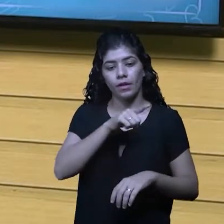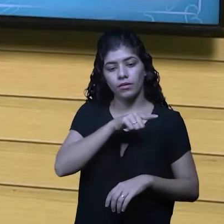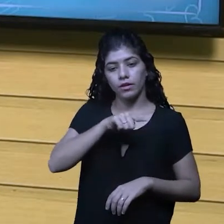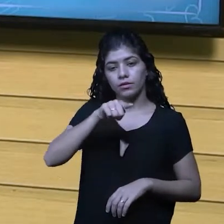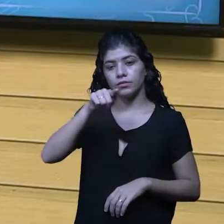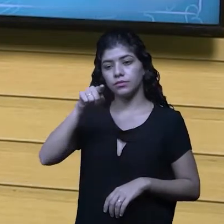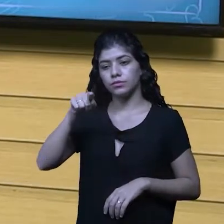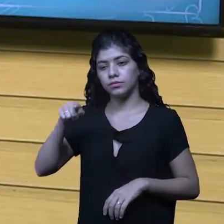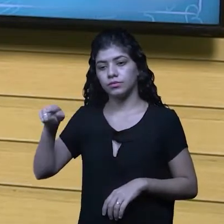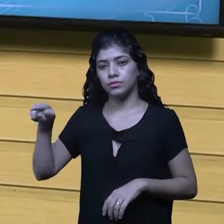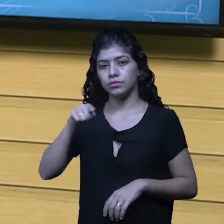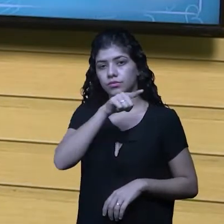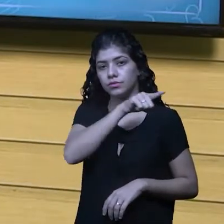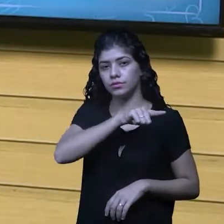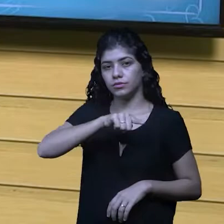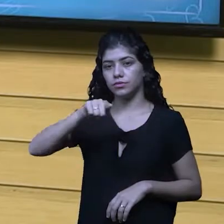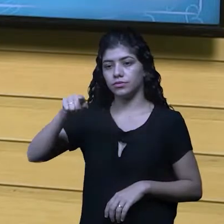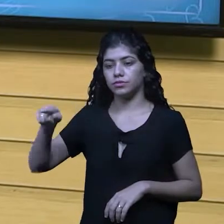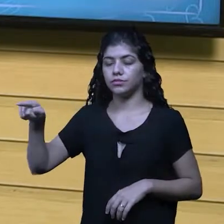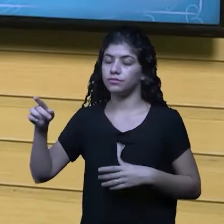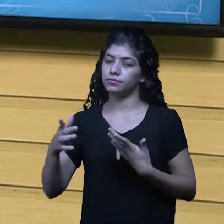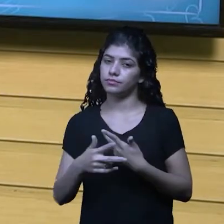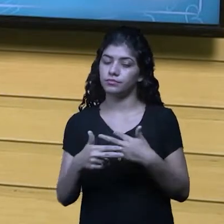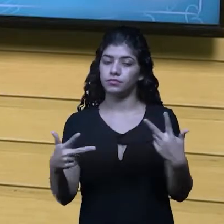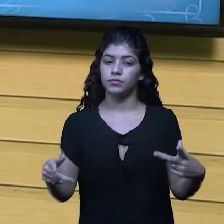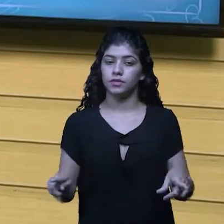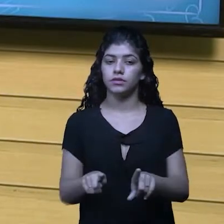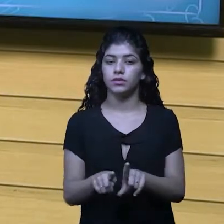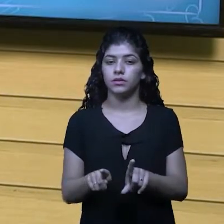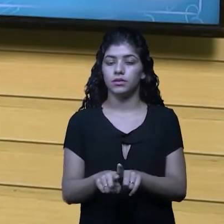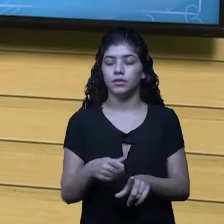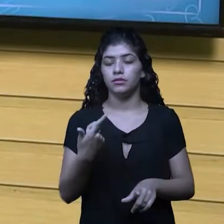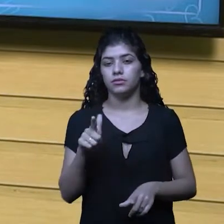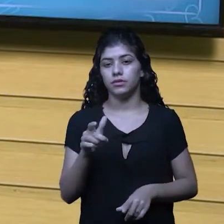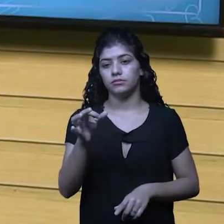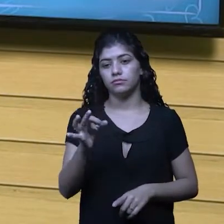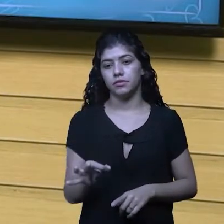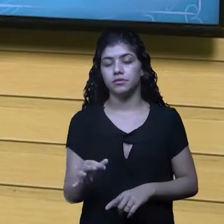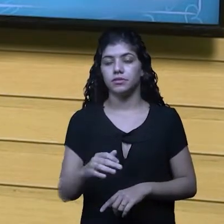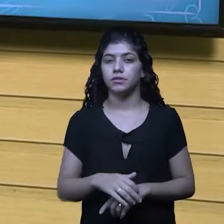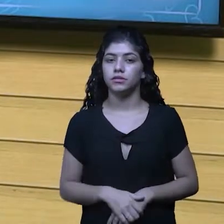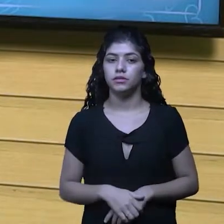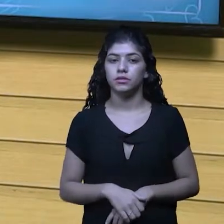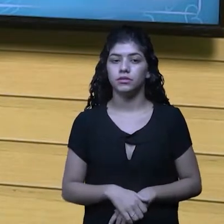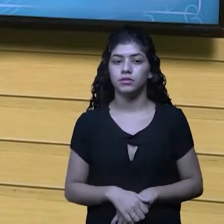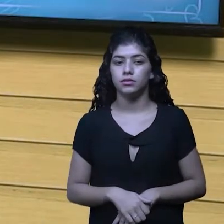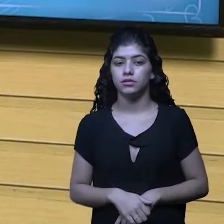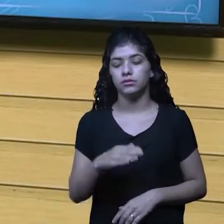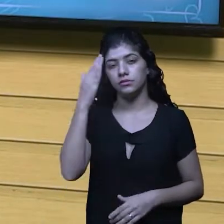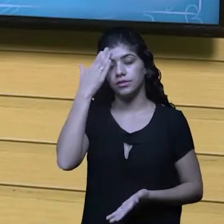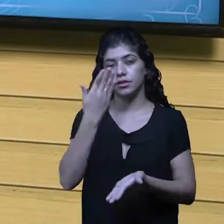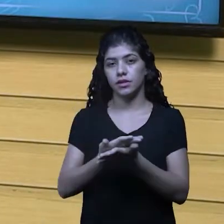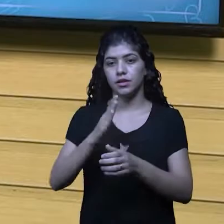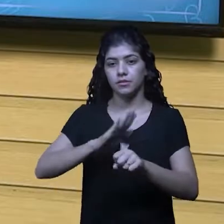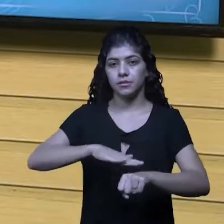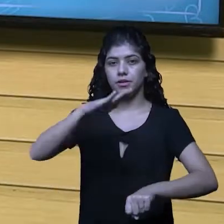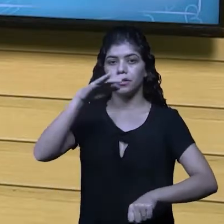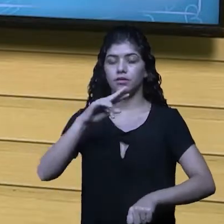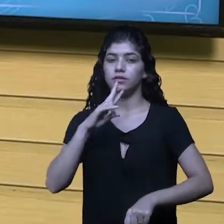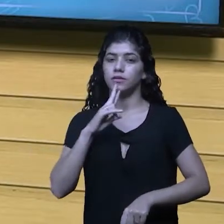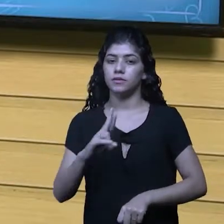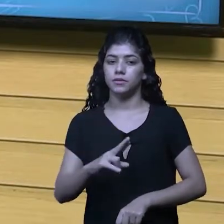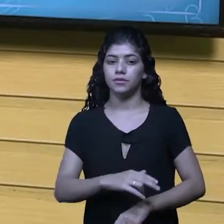curvada, mais estreita é essa gaussiana e menor será a incerteza, consequentemente maior confiabilidade